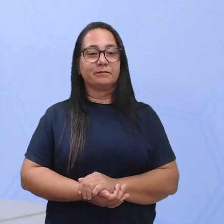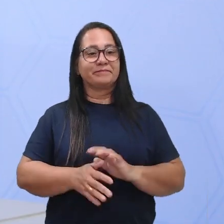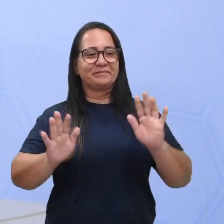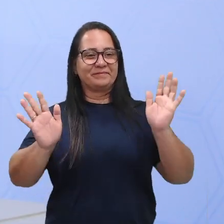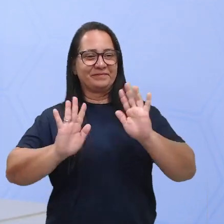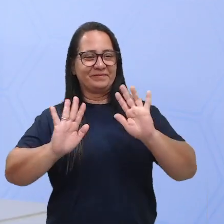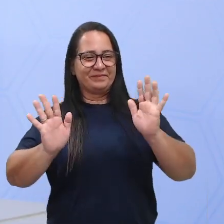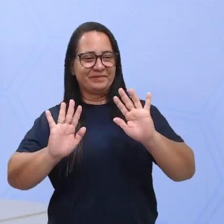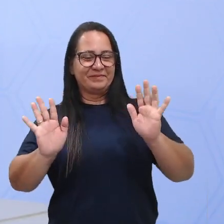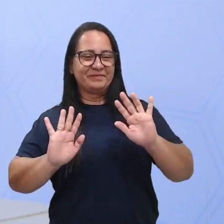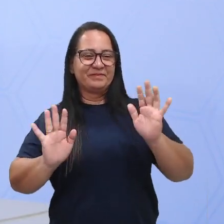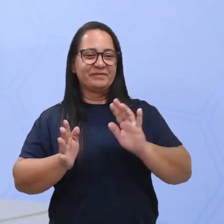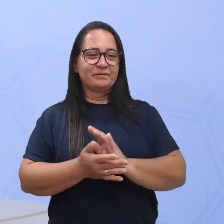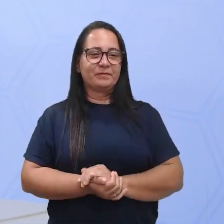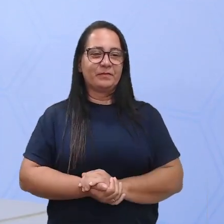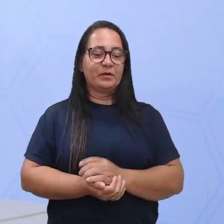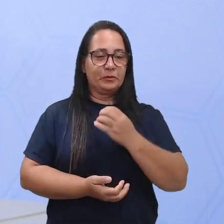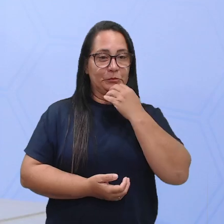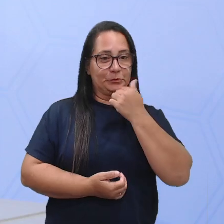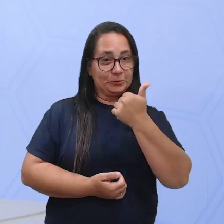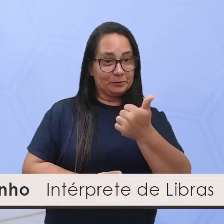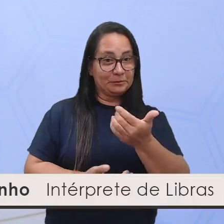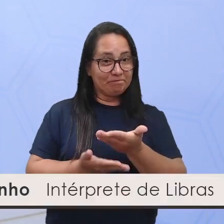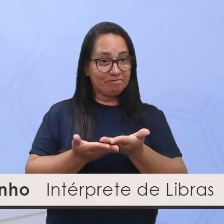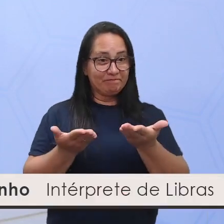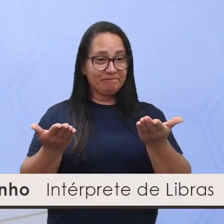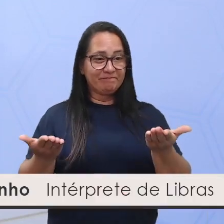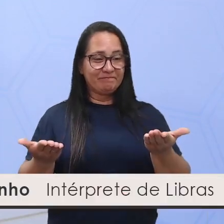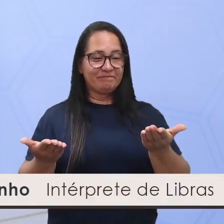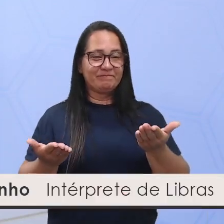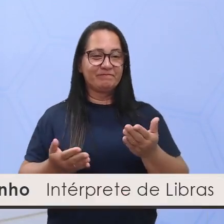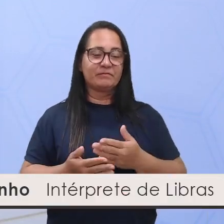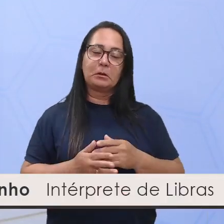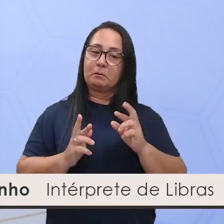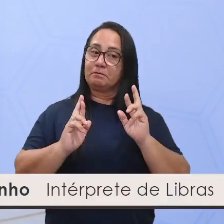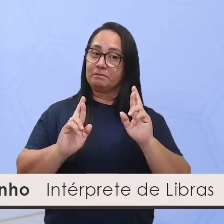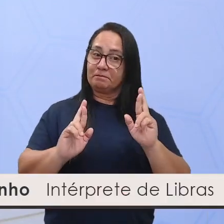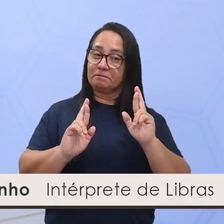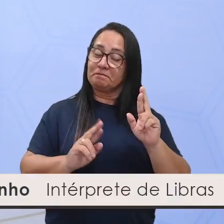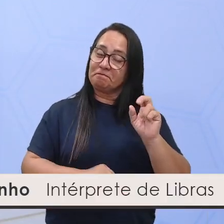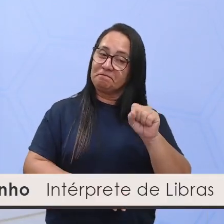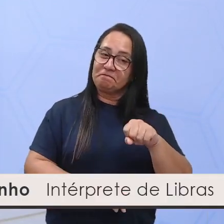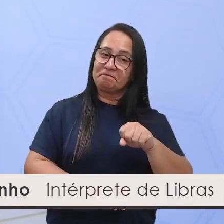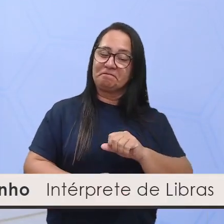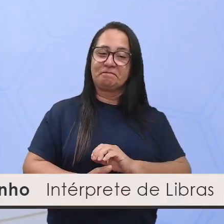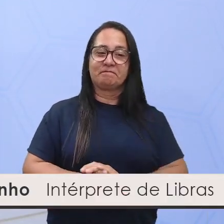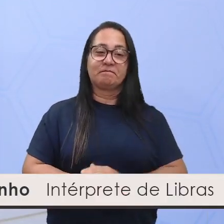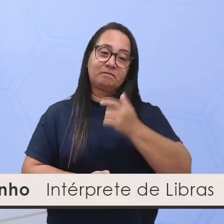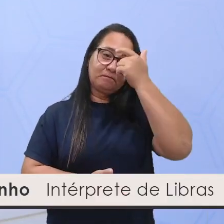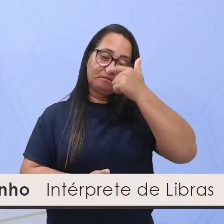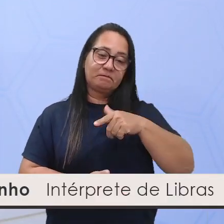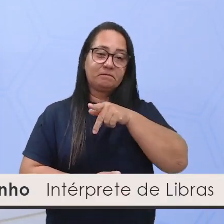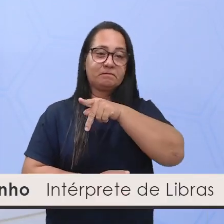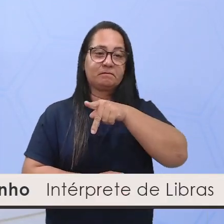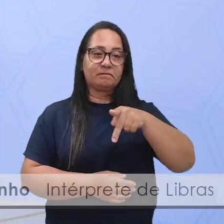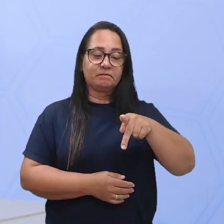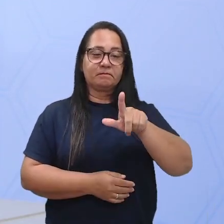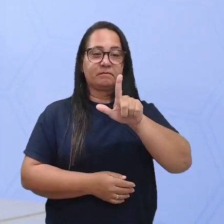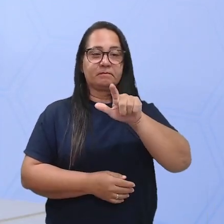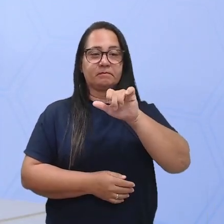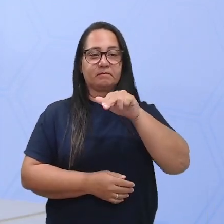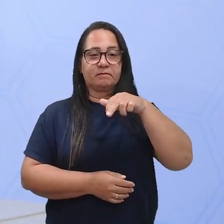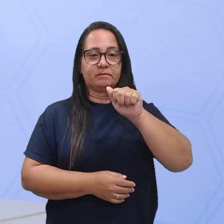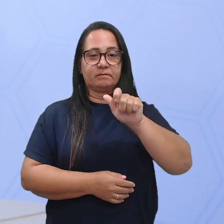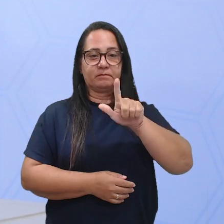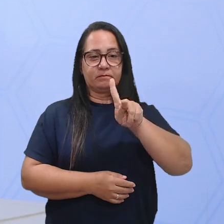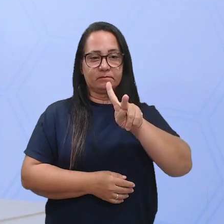Olá, estudante. Tudo bem com vocês? Eu espero muito que sim. Eu sou a professora Linalva